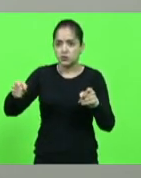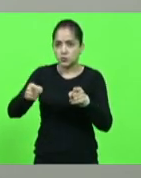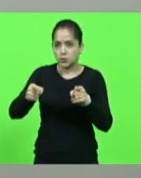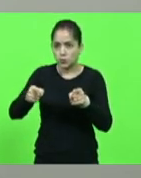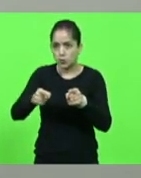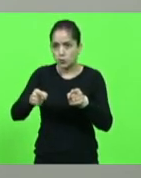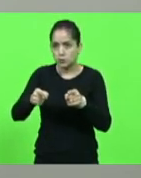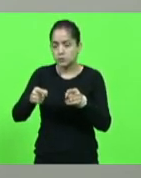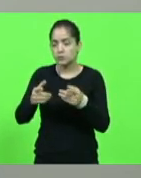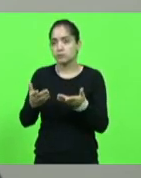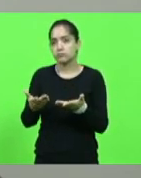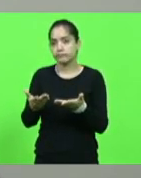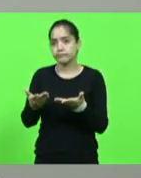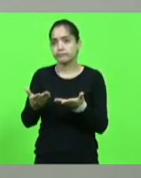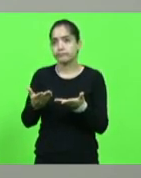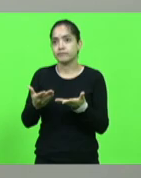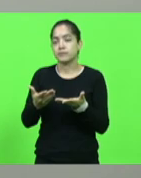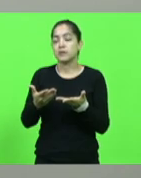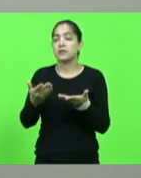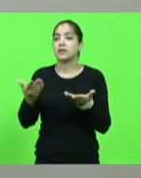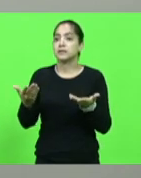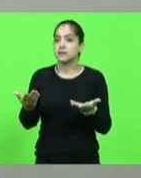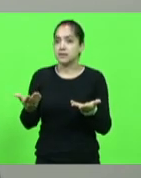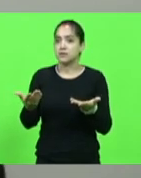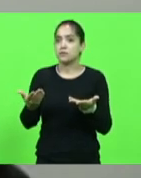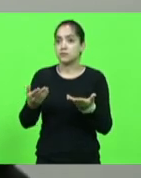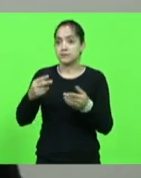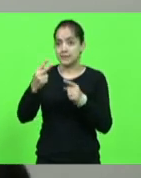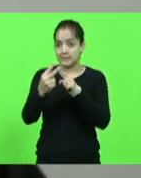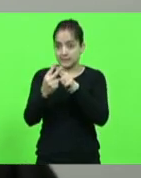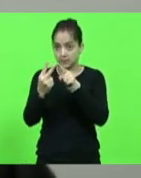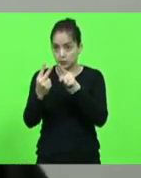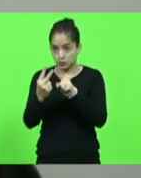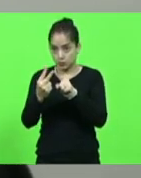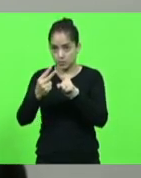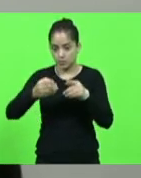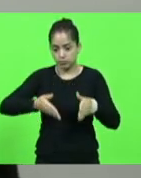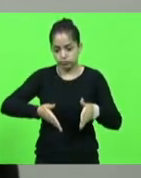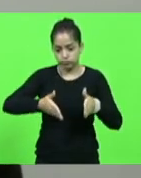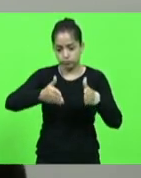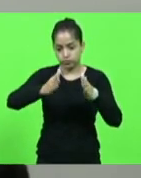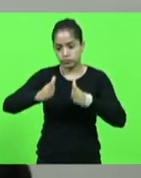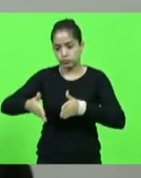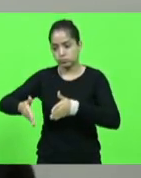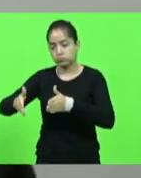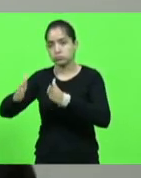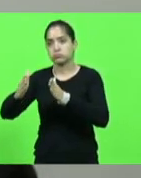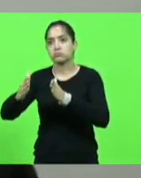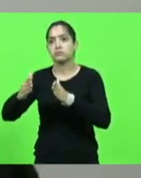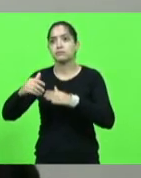trechinho? Por favor, né? Então, que a gente tenha duas faixas elevadas. Isso é muito importante também.